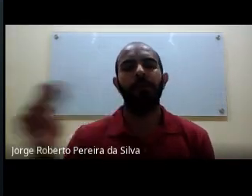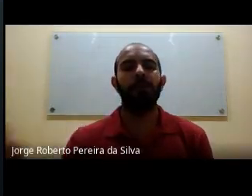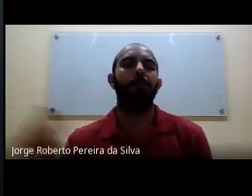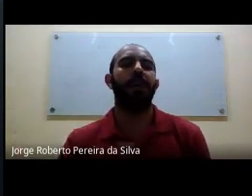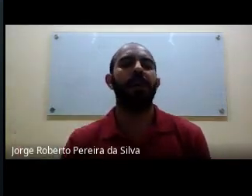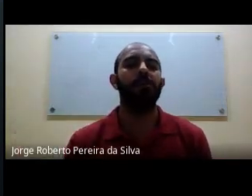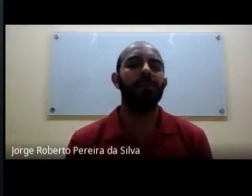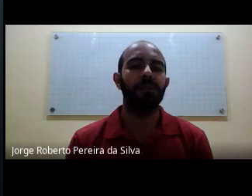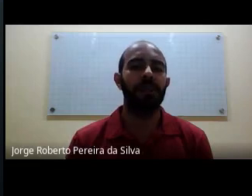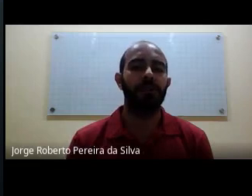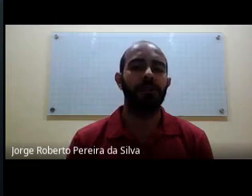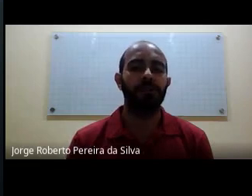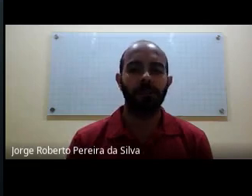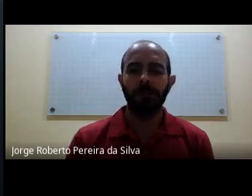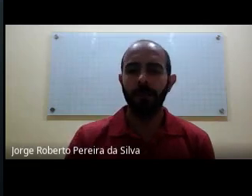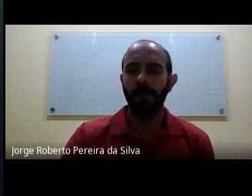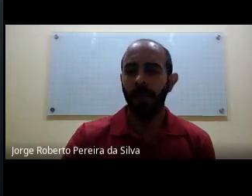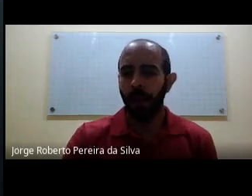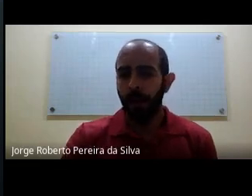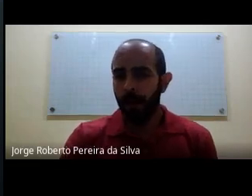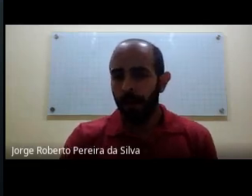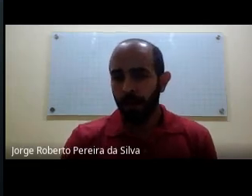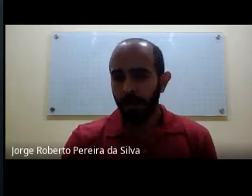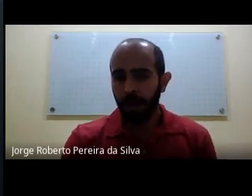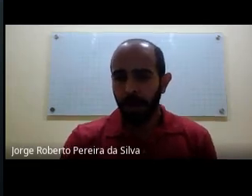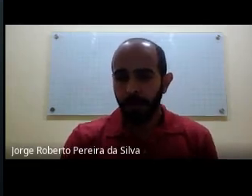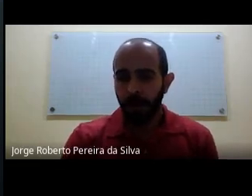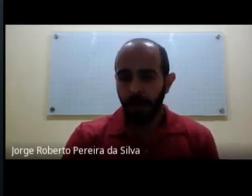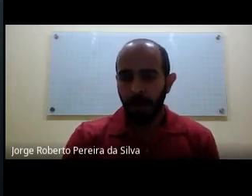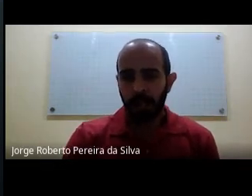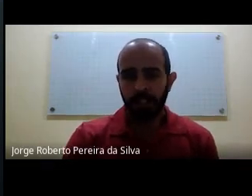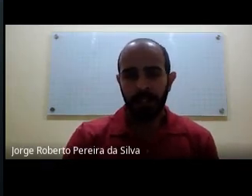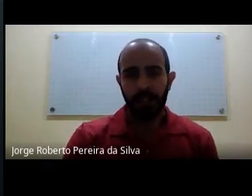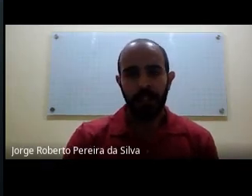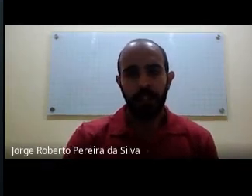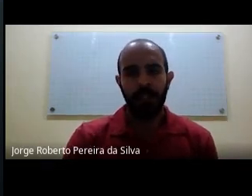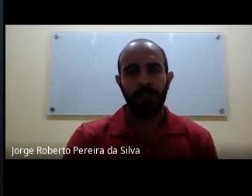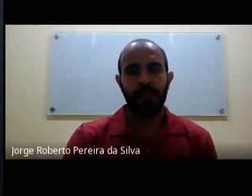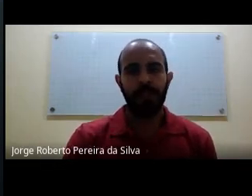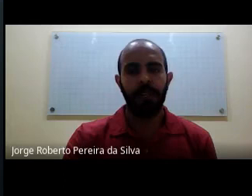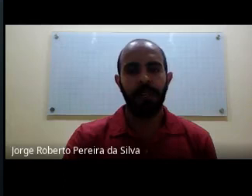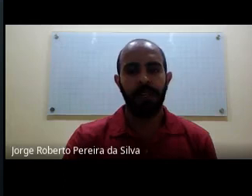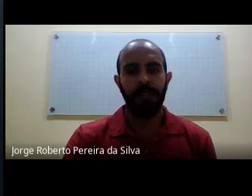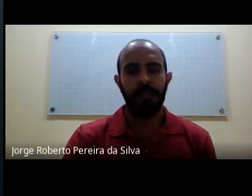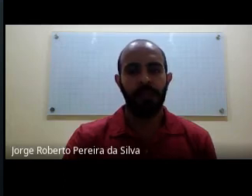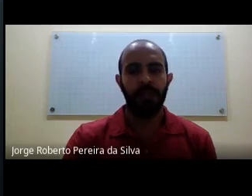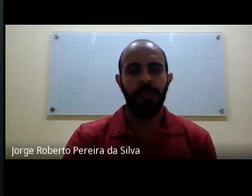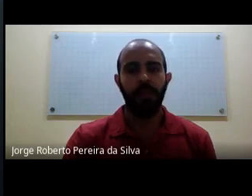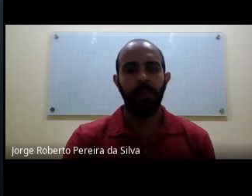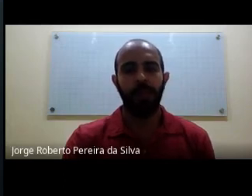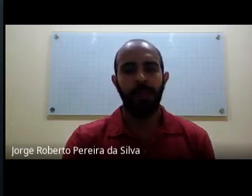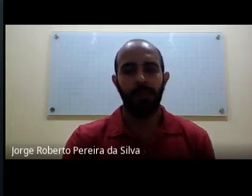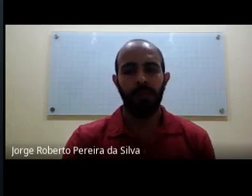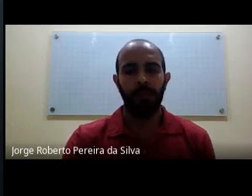calcular a força para cada um desses pedaços. Então vamos lá. A gente vai ter aqui, sobre essas laterais